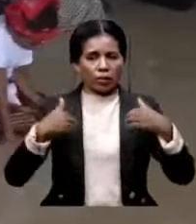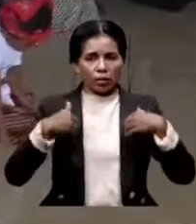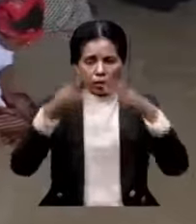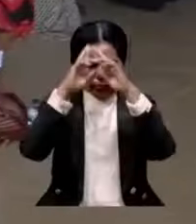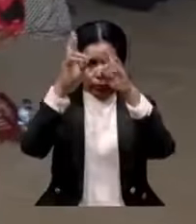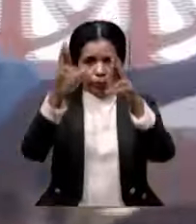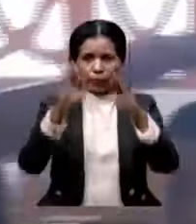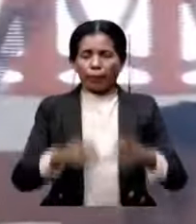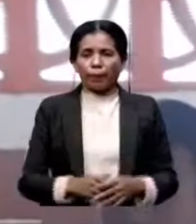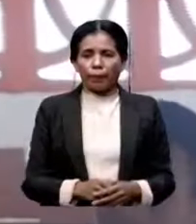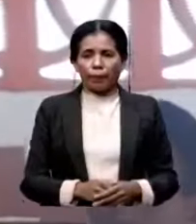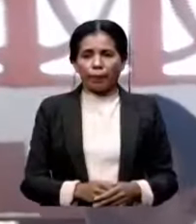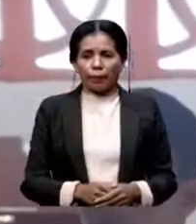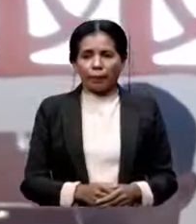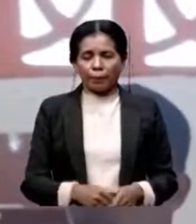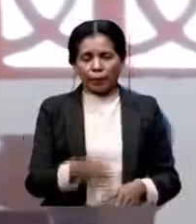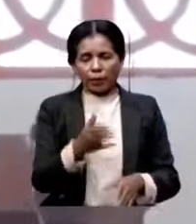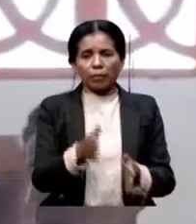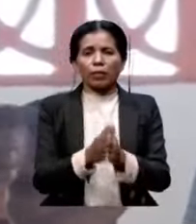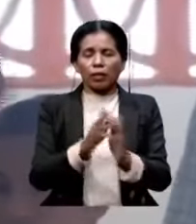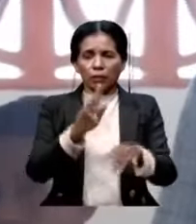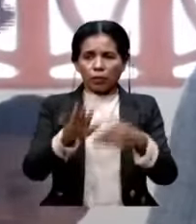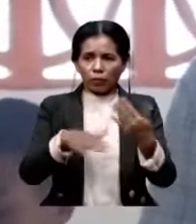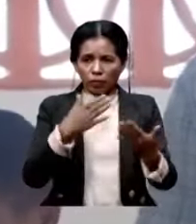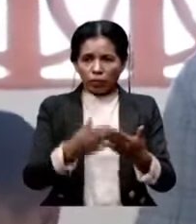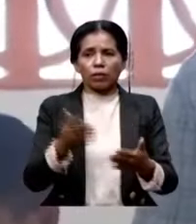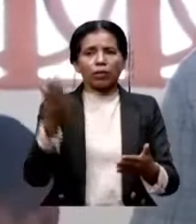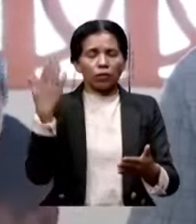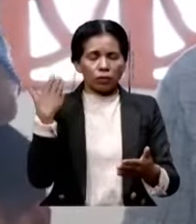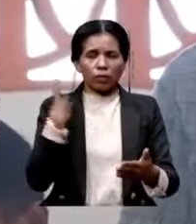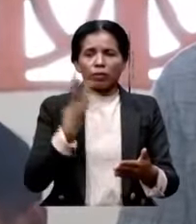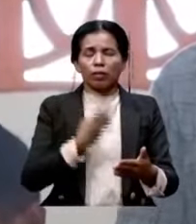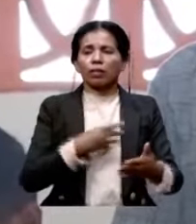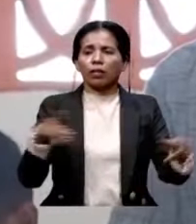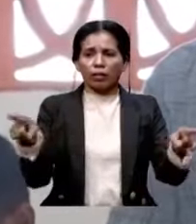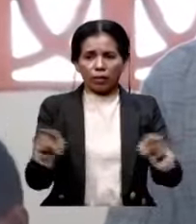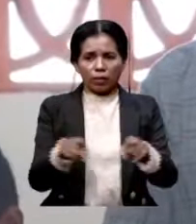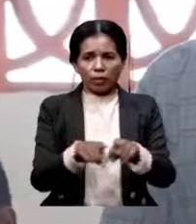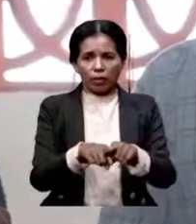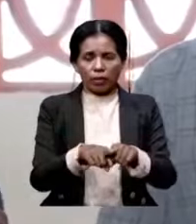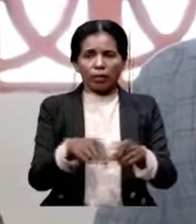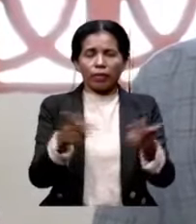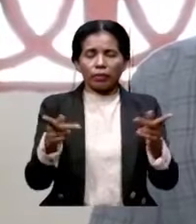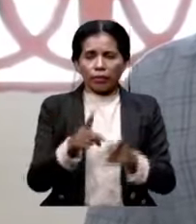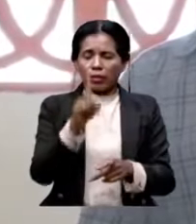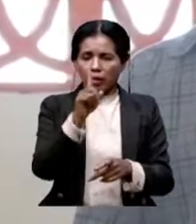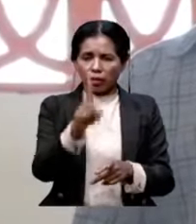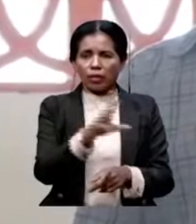sira kurunani de ilu krisi nesa Hati ini